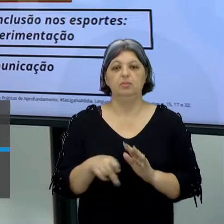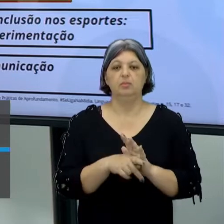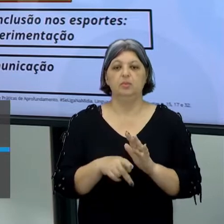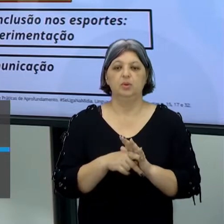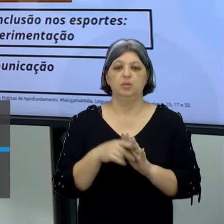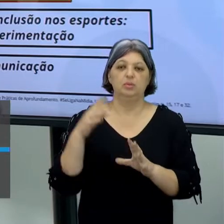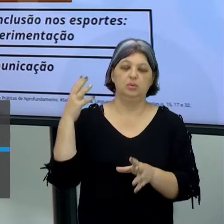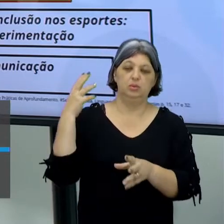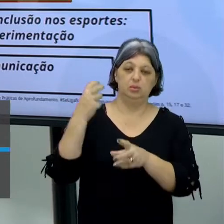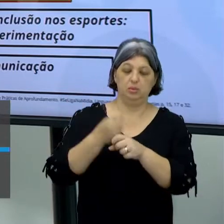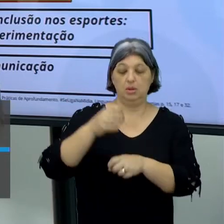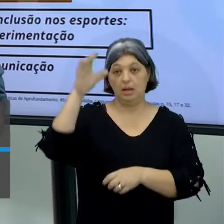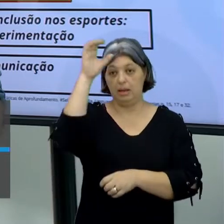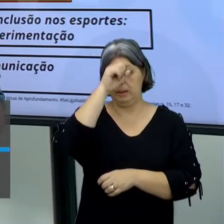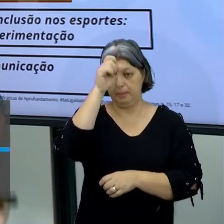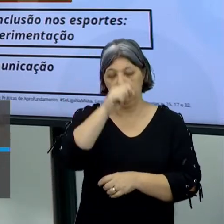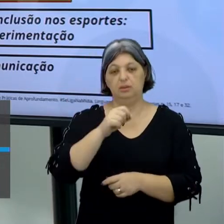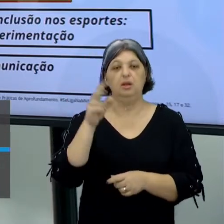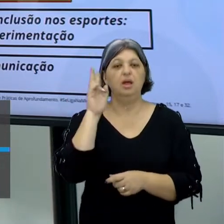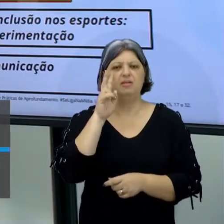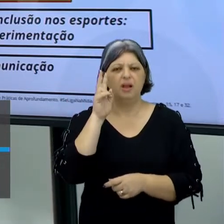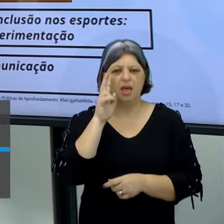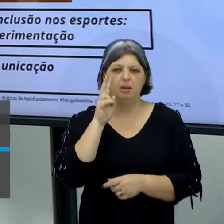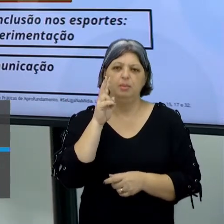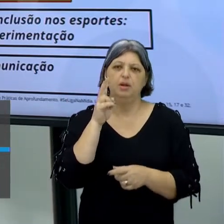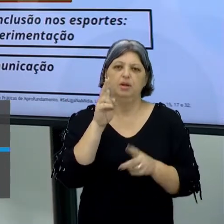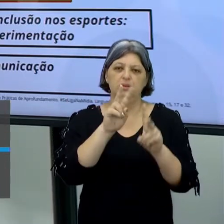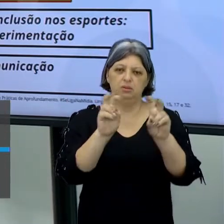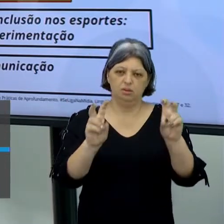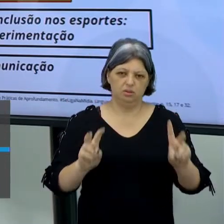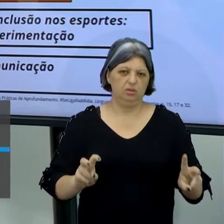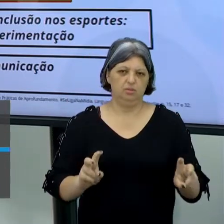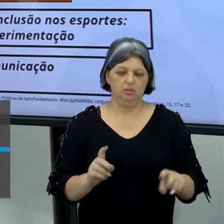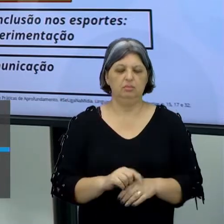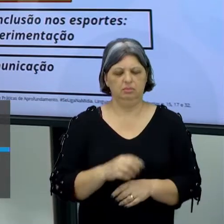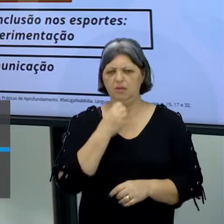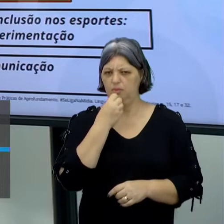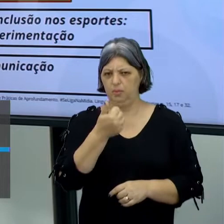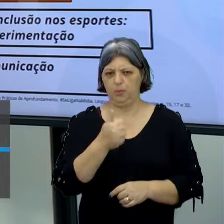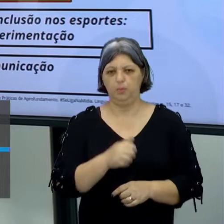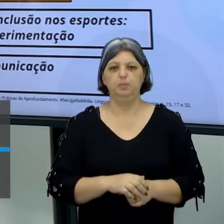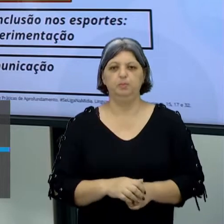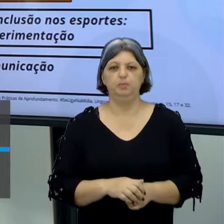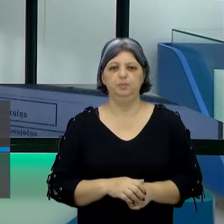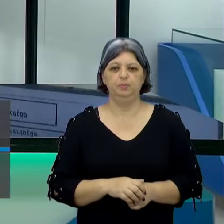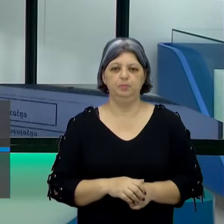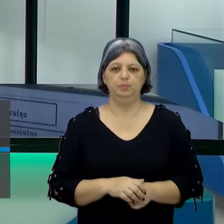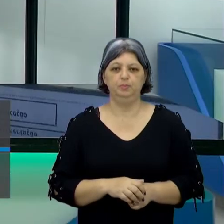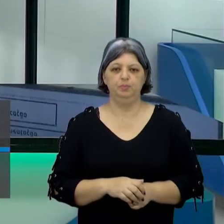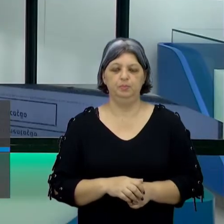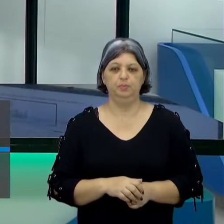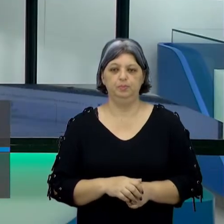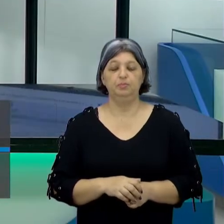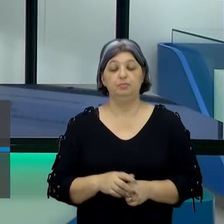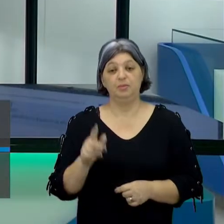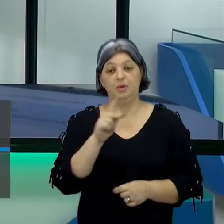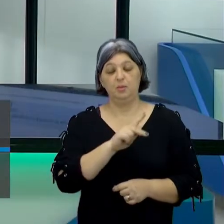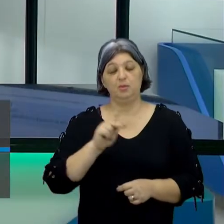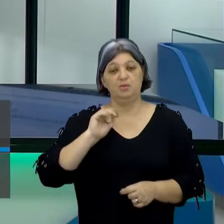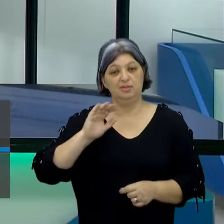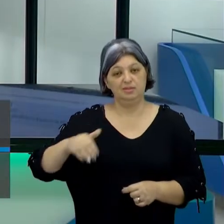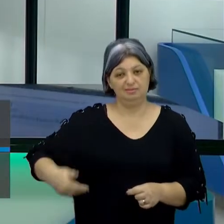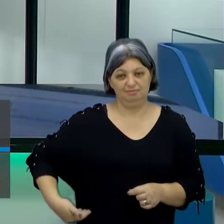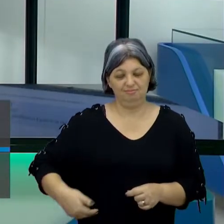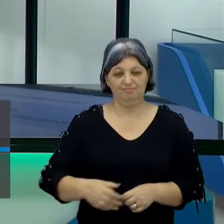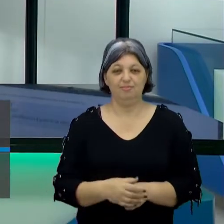vai aprender o que não aprendeu, vai lembrar o que não lembrou e vai ser legal, vai ficar bom. Então, agora. Então, professora Tayana, vamos lá então. Quais são